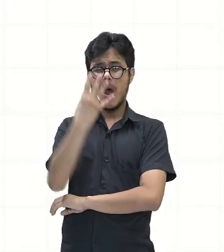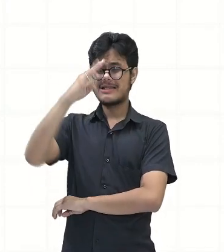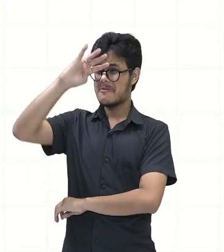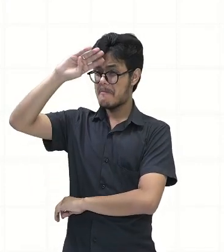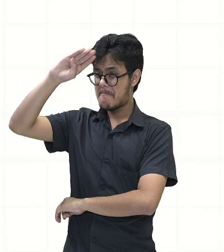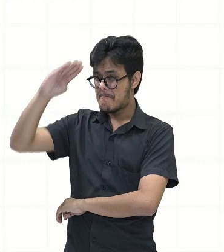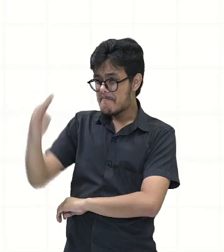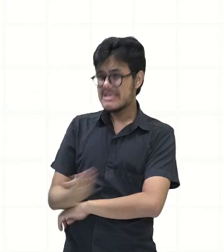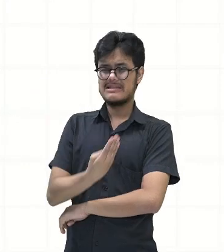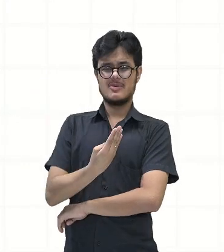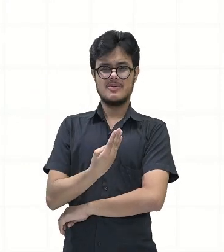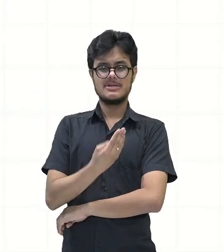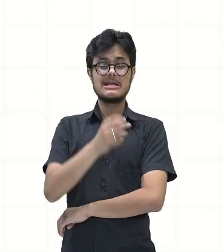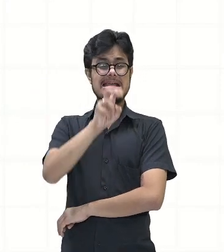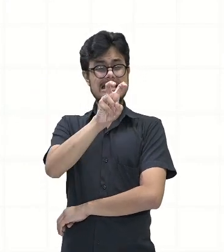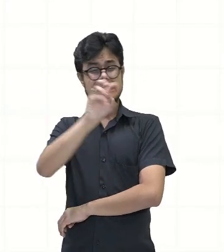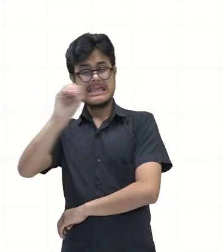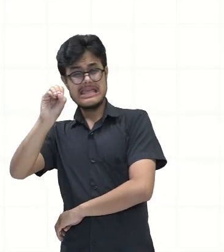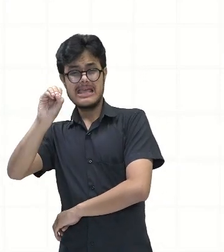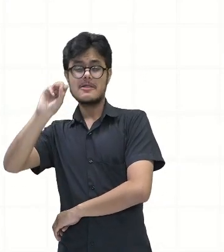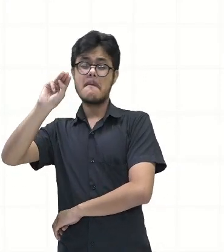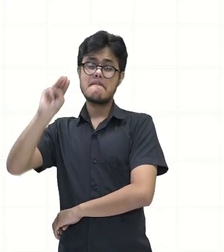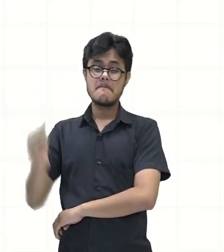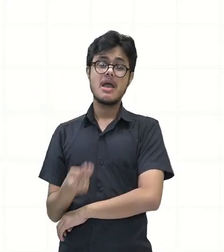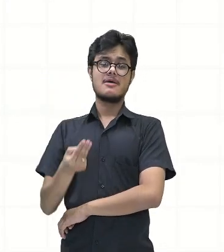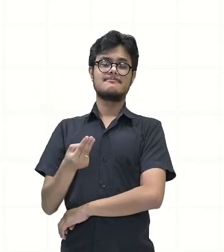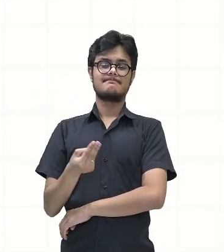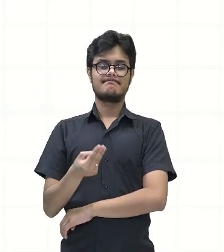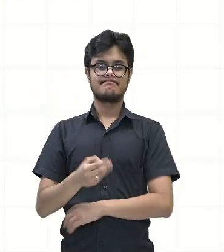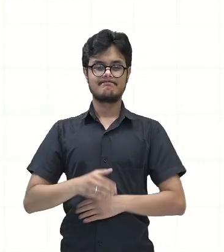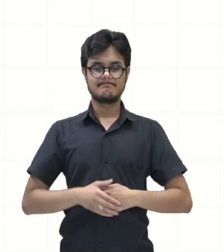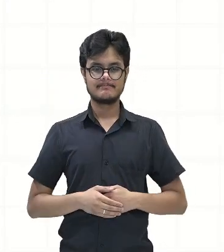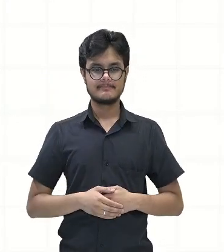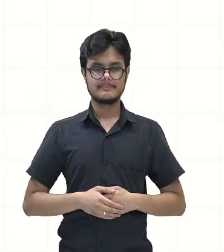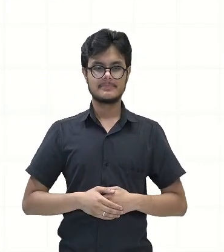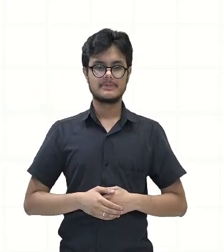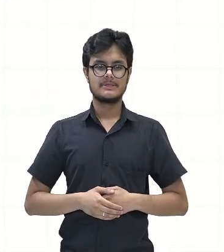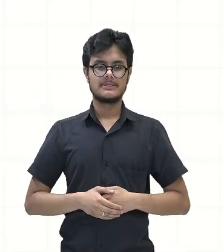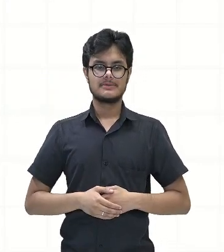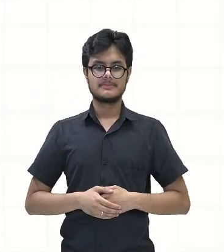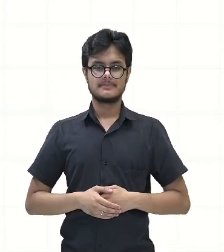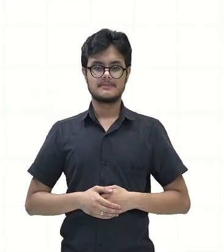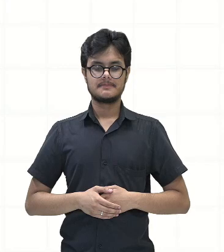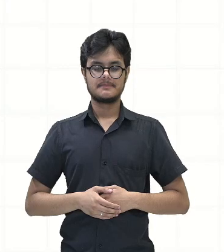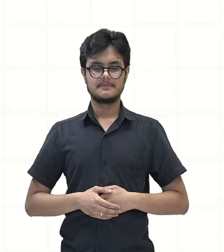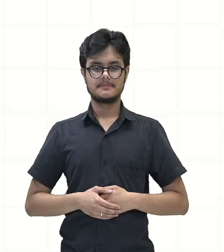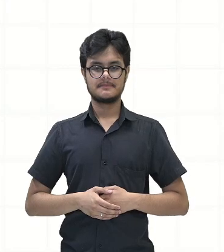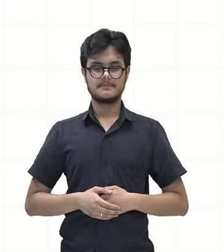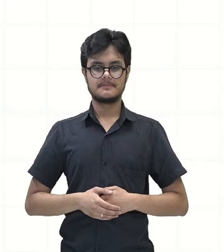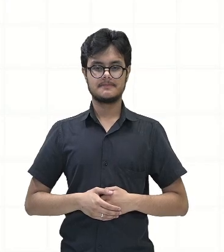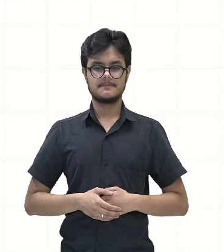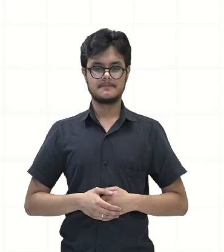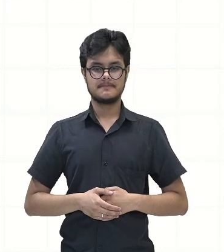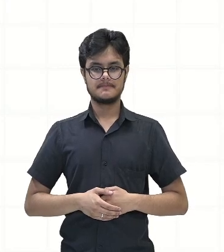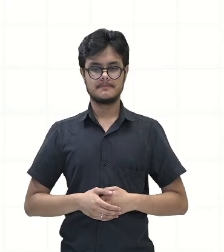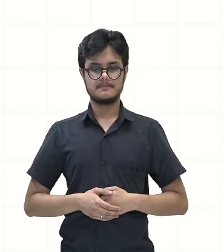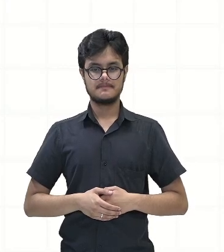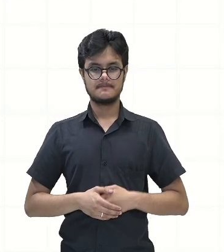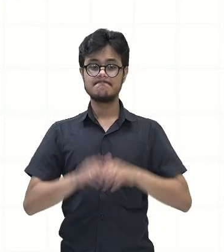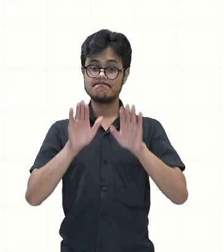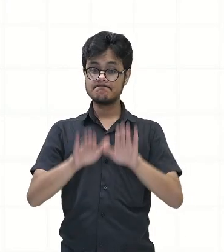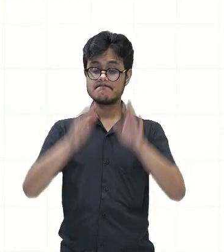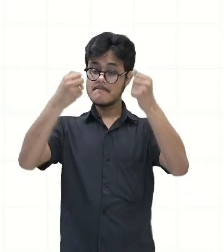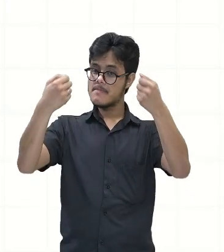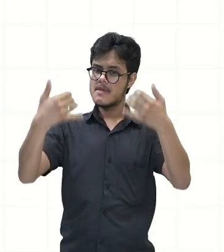anos atrás. E aí nós temos o escudo das Guianas e o escudo brasileiro, que vai limitar a bacia